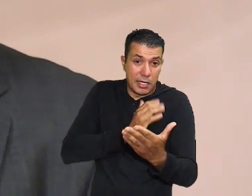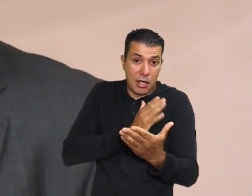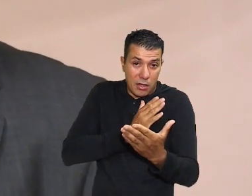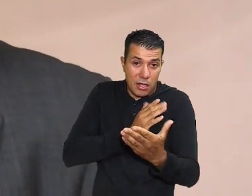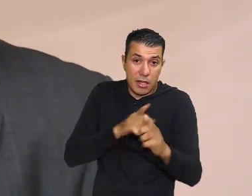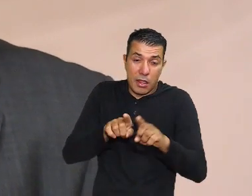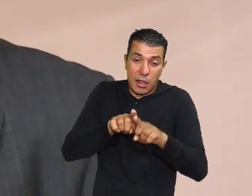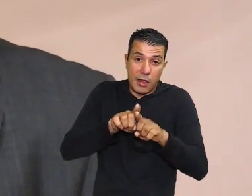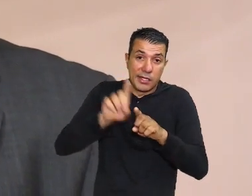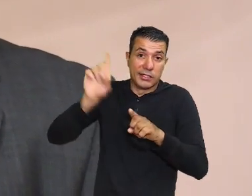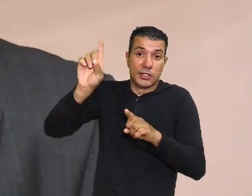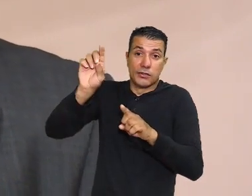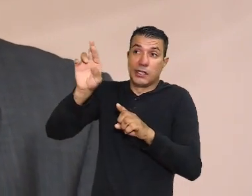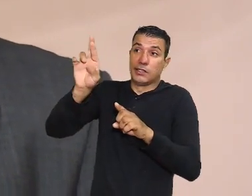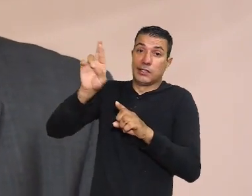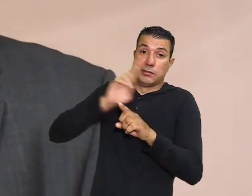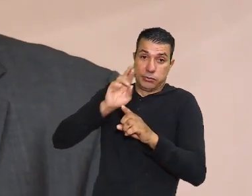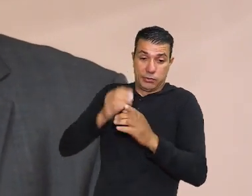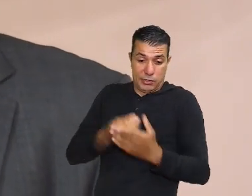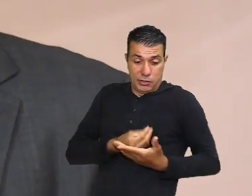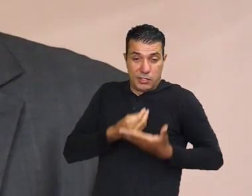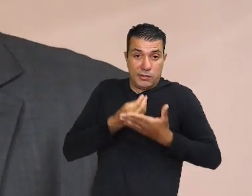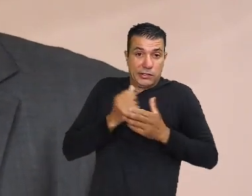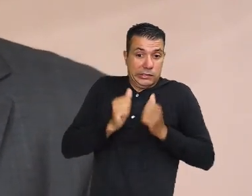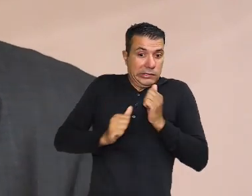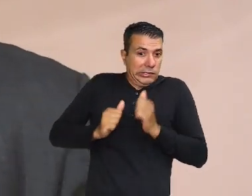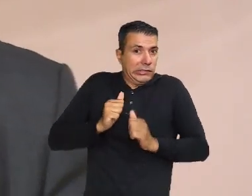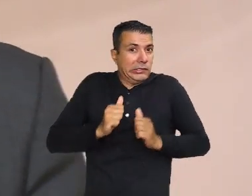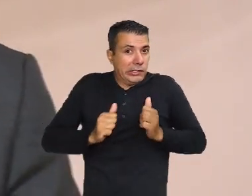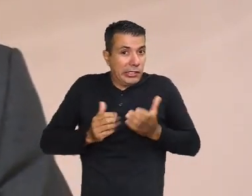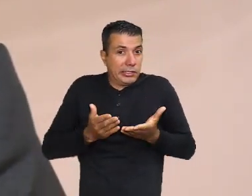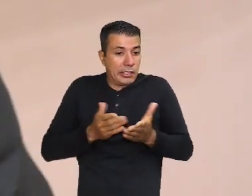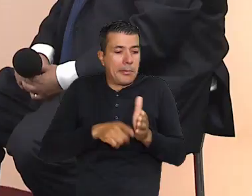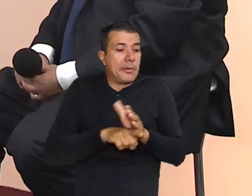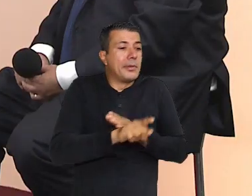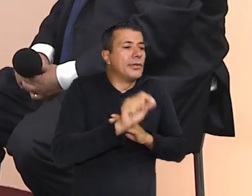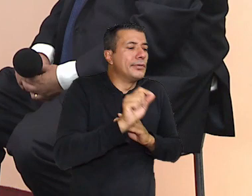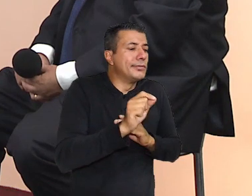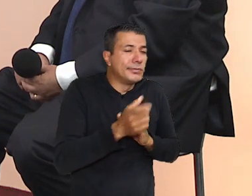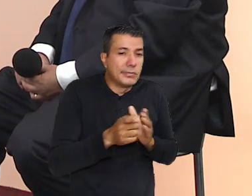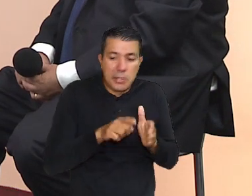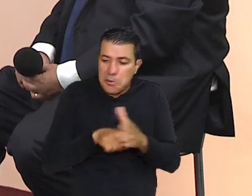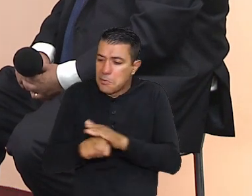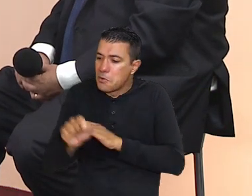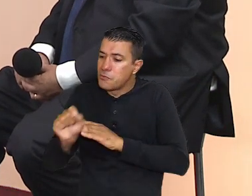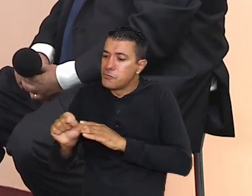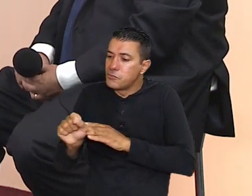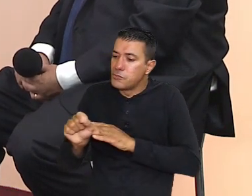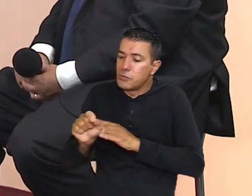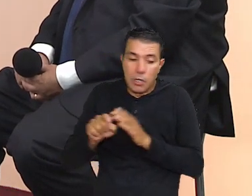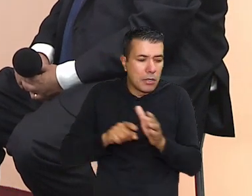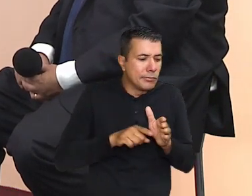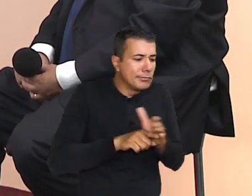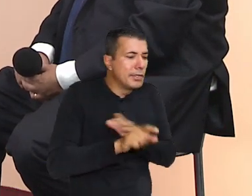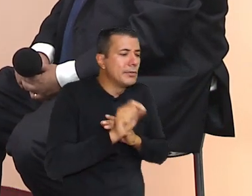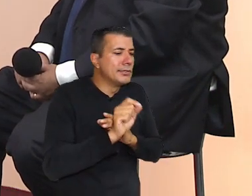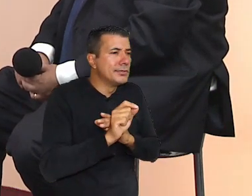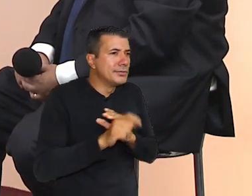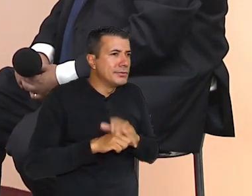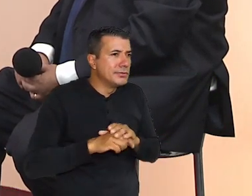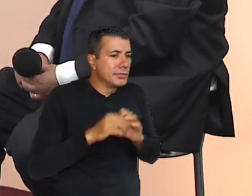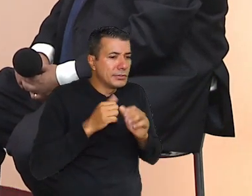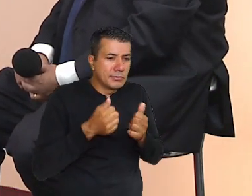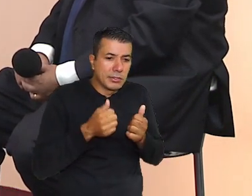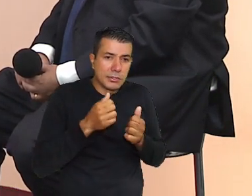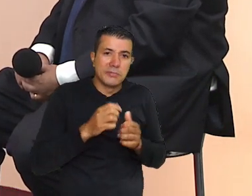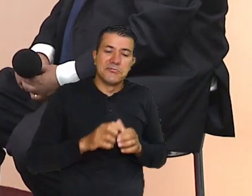vai trazer a resposta às nossas inquietações. E eu já quero fazer a primeira pergunta, vou me dirigir ao pastor William mais uma vez. Pastor, seja